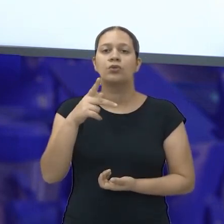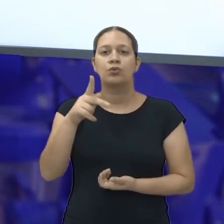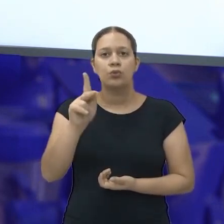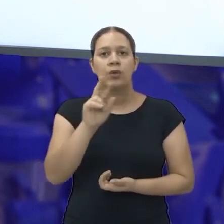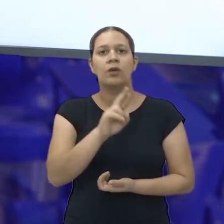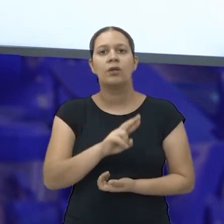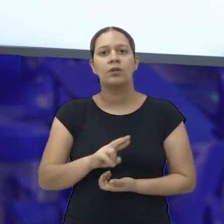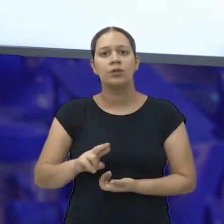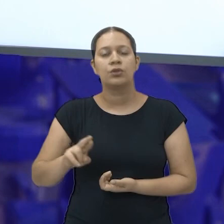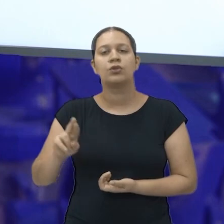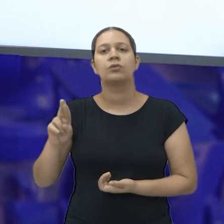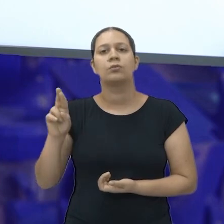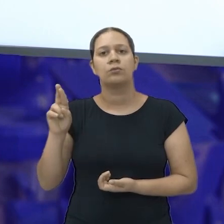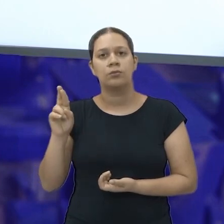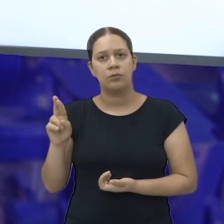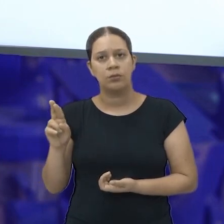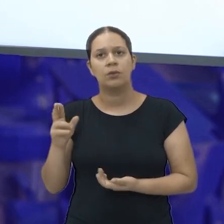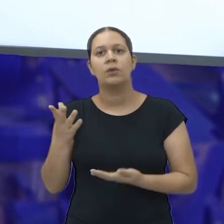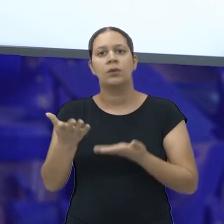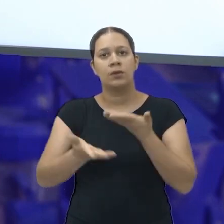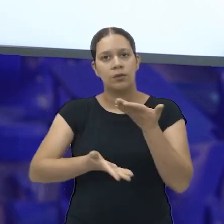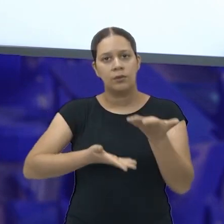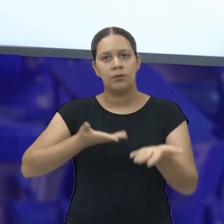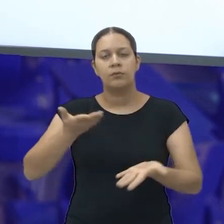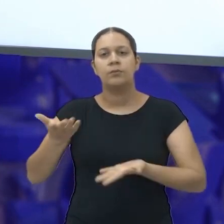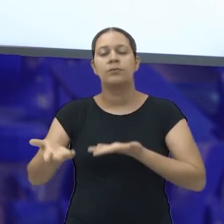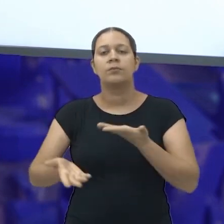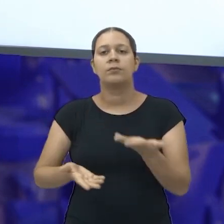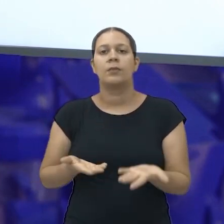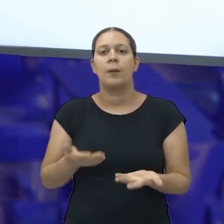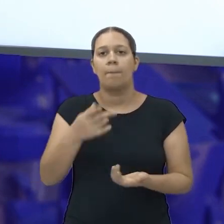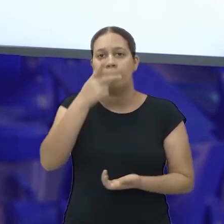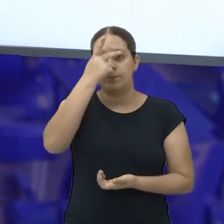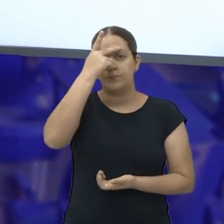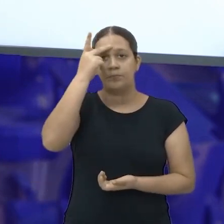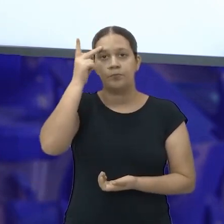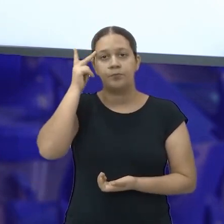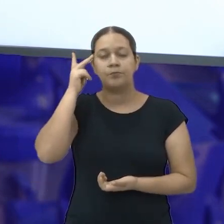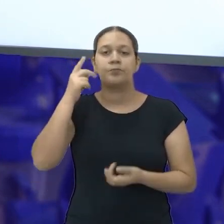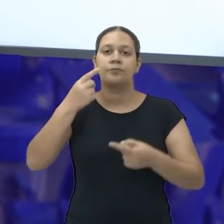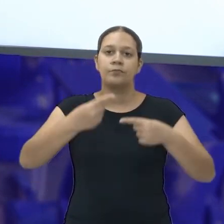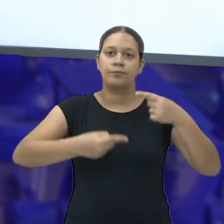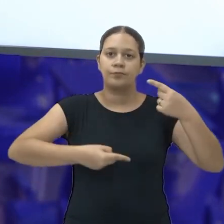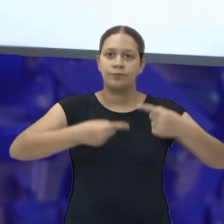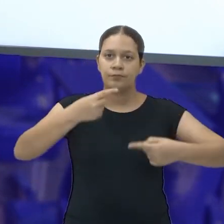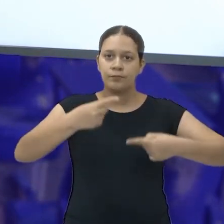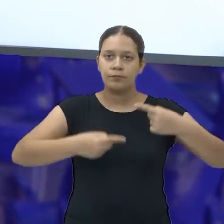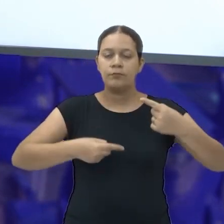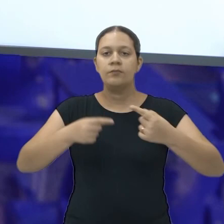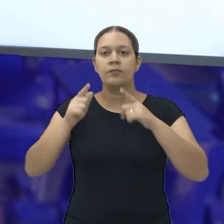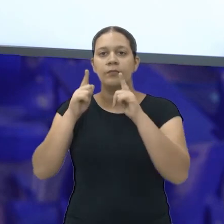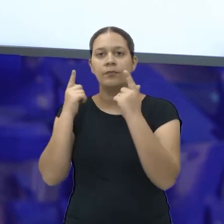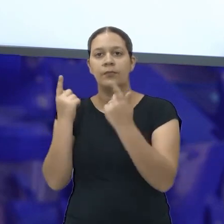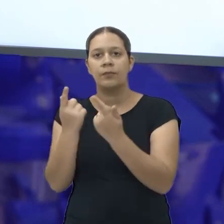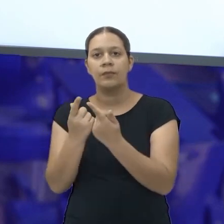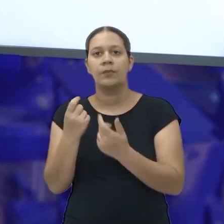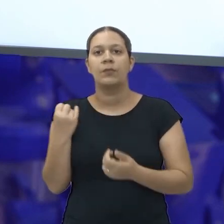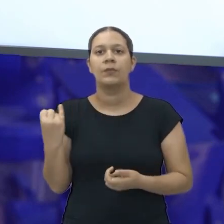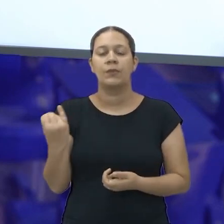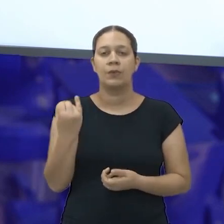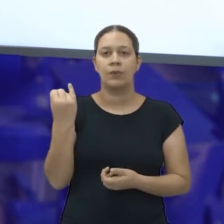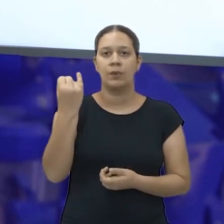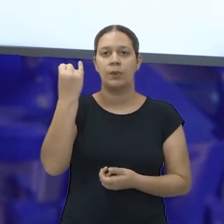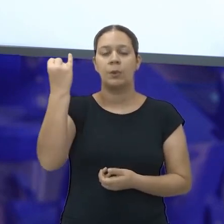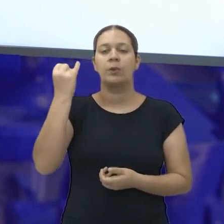saiba respeitar a religião das outras pessoas. Mas também a classe política é importante. E aí, nesse ponto,